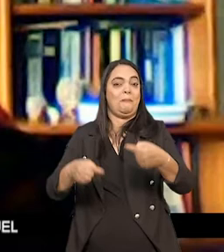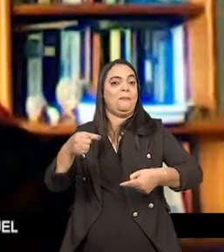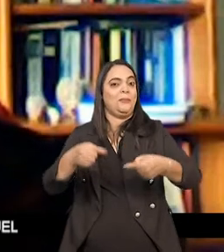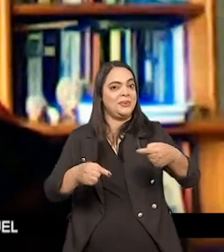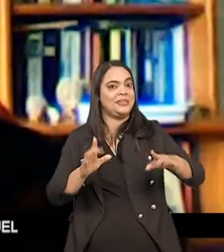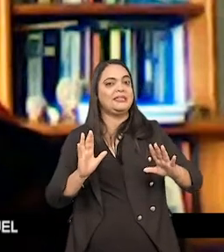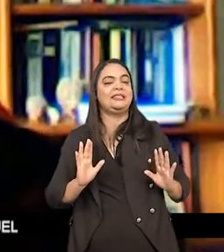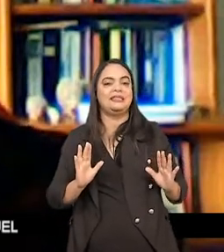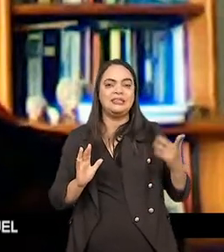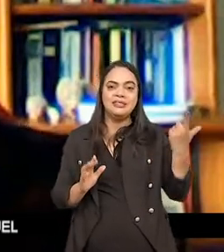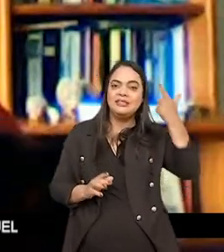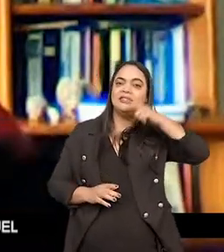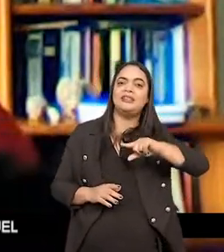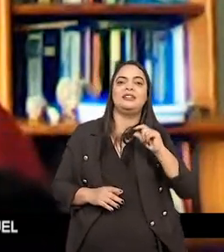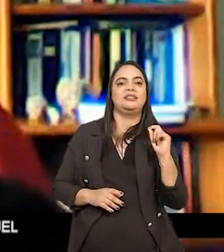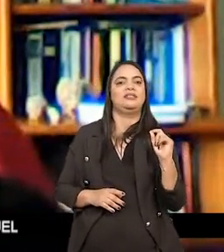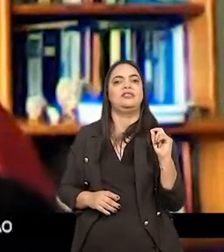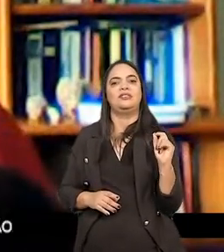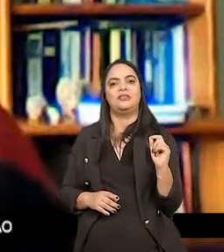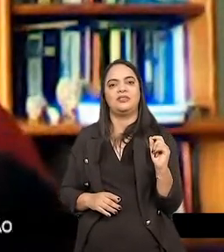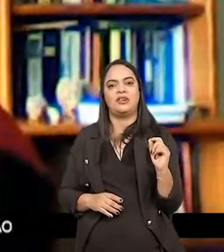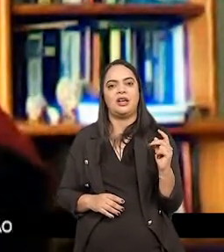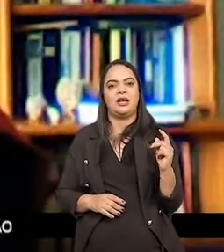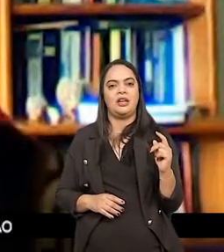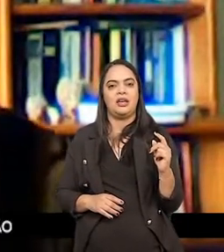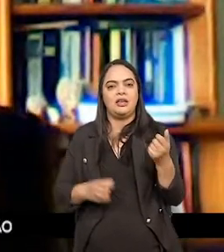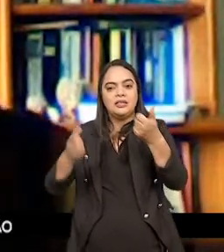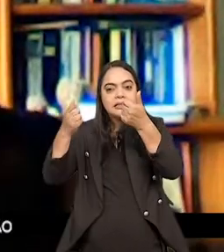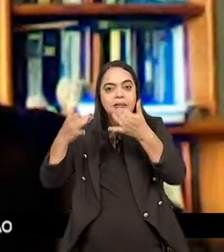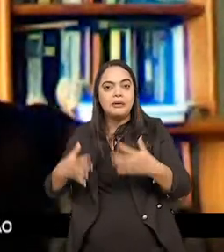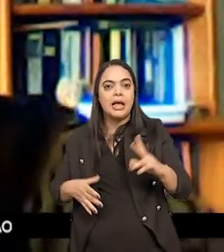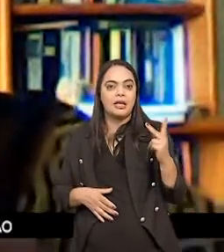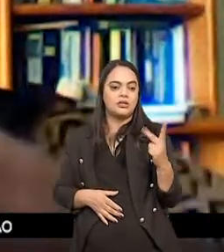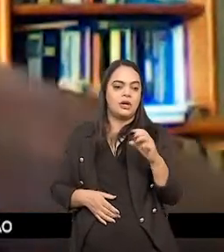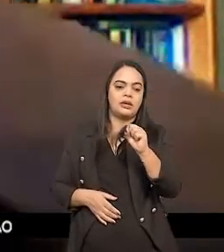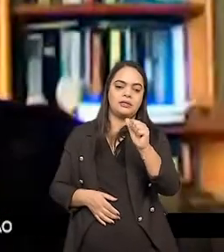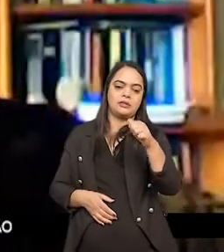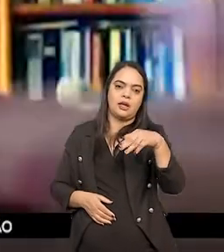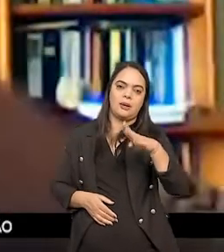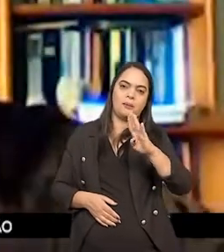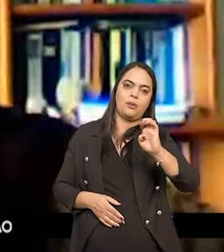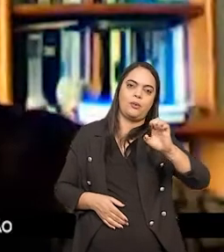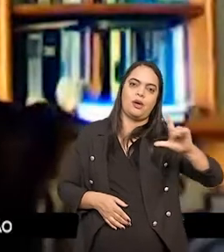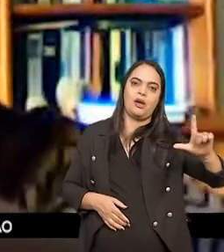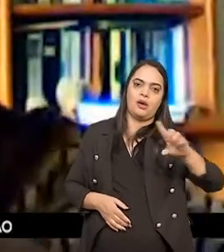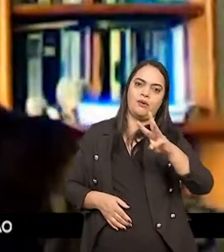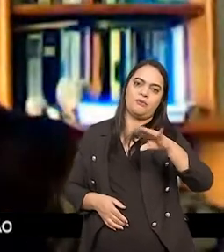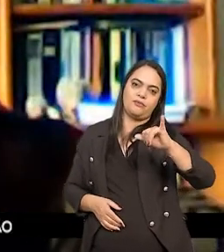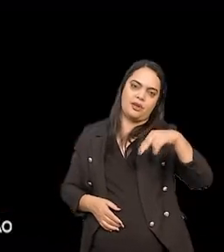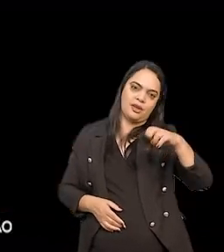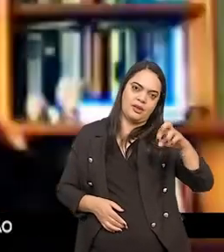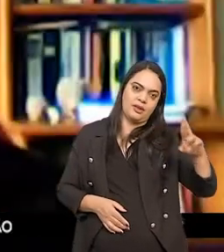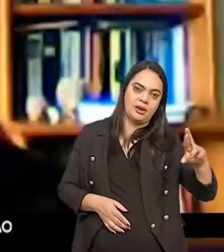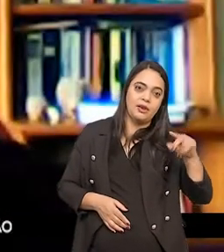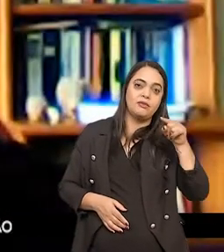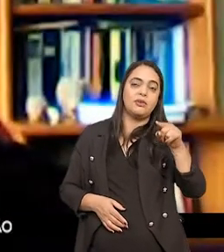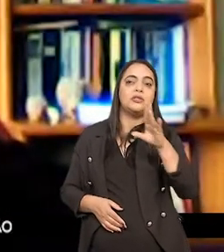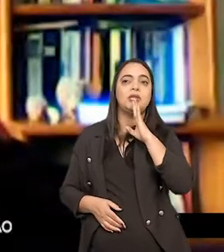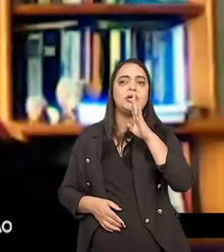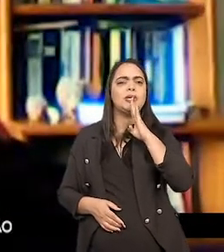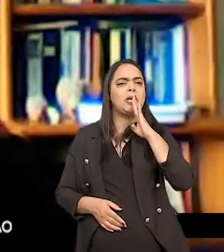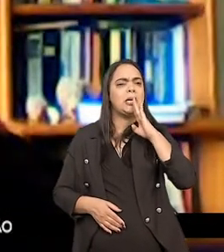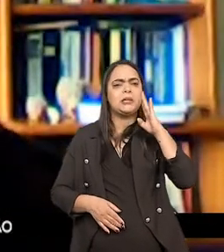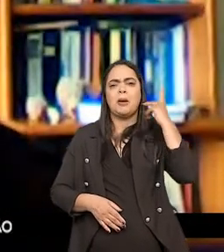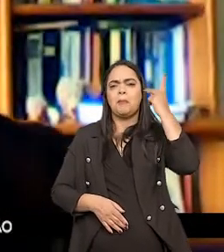chegar na biografia de Samuel Weiner, tu fica conhecendo toda a política brasileira, uma leitura